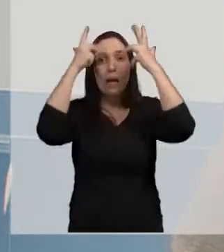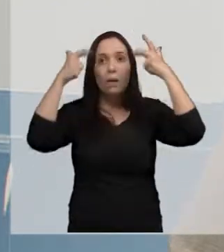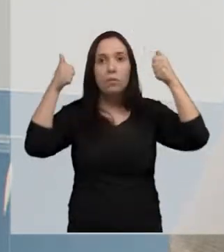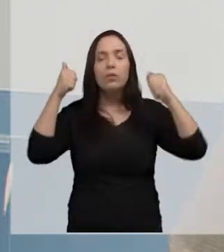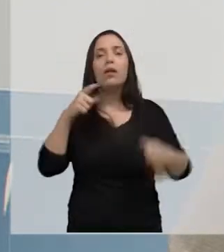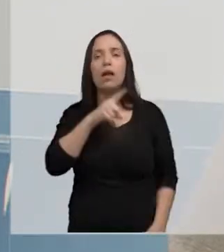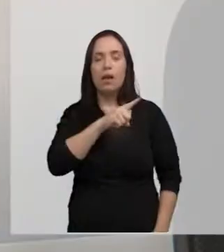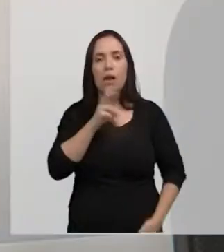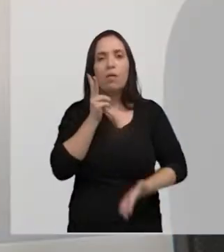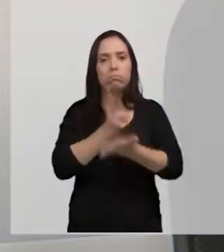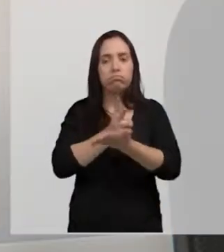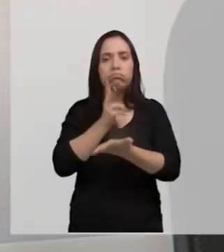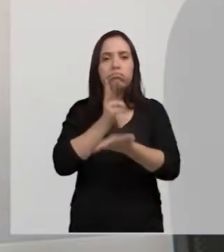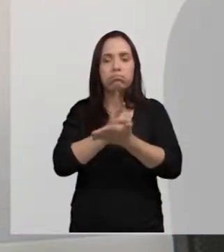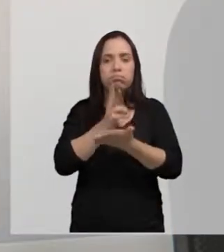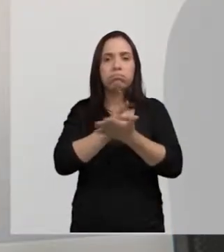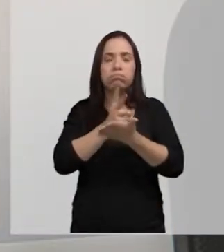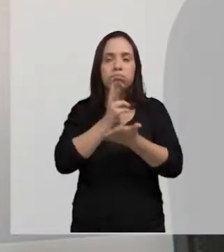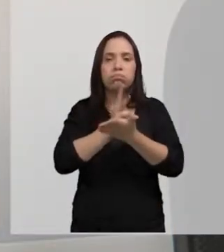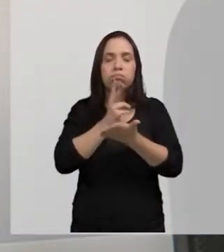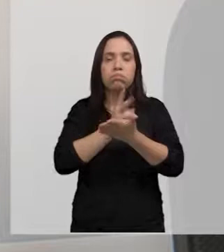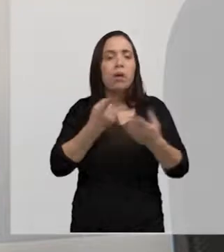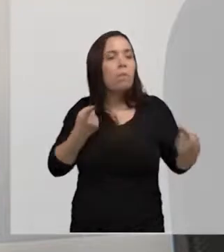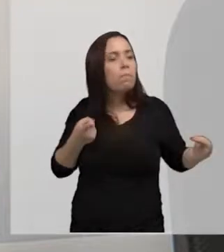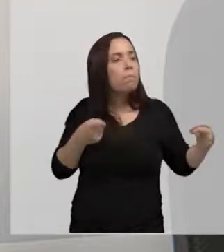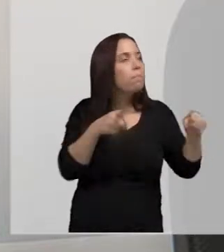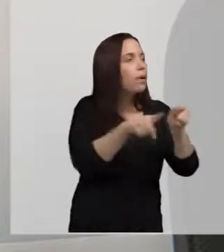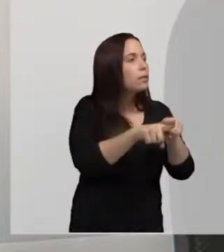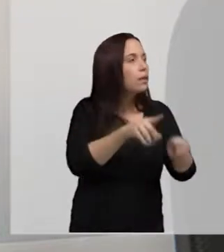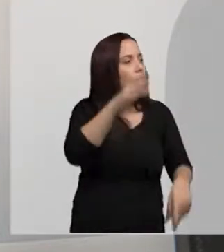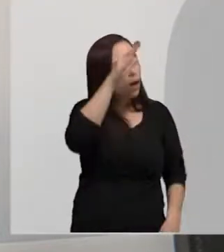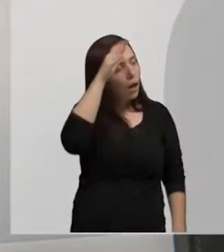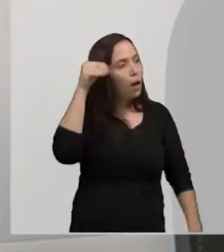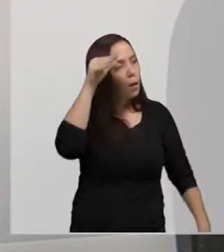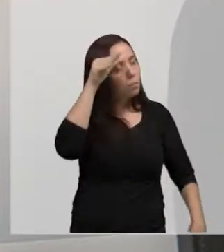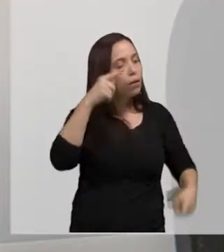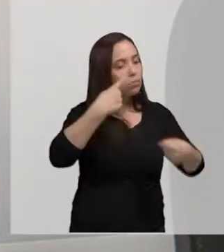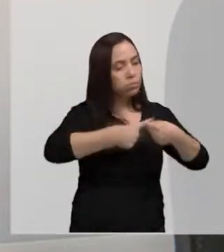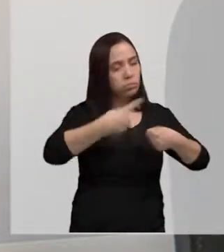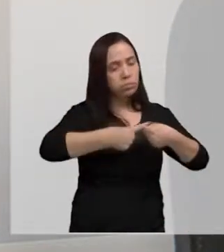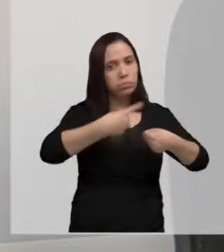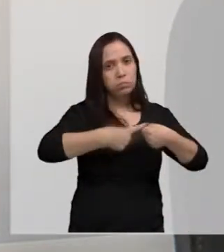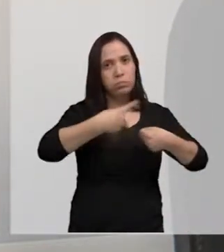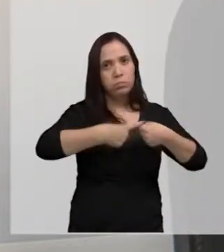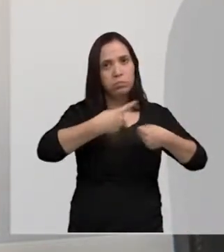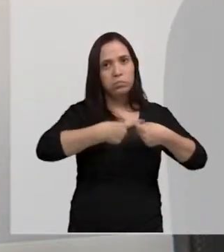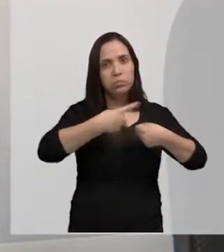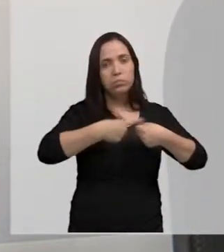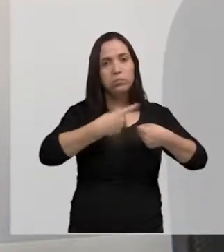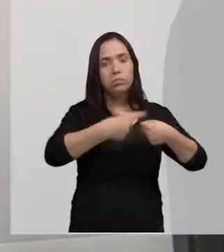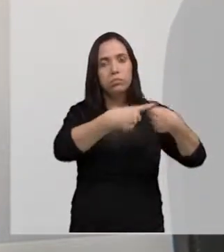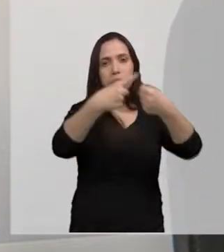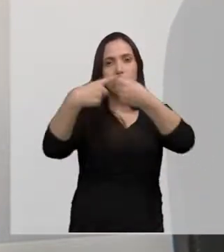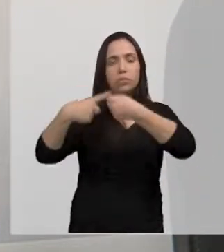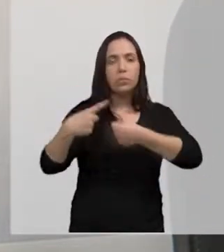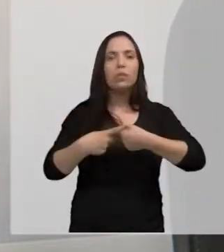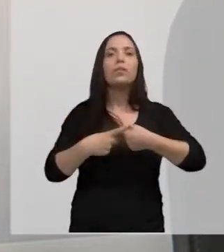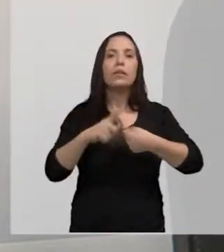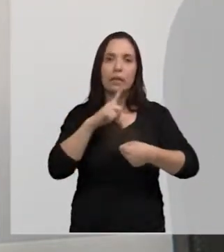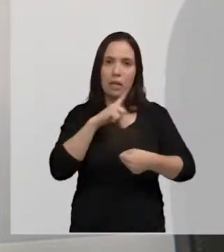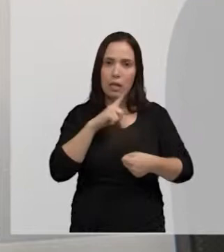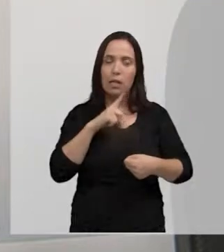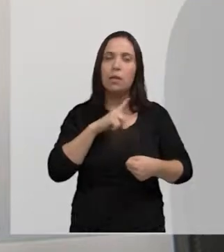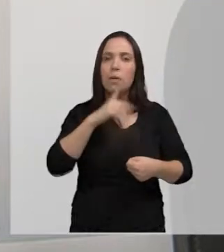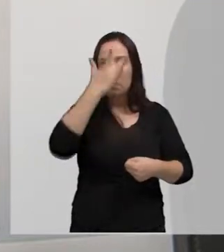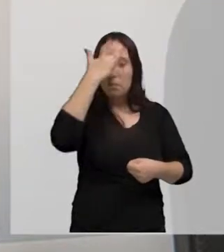ele manteve uma parceria no Camilo no interior, Carlos Frederico. No interior, ele ainda